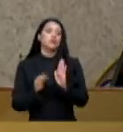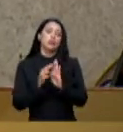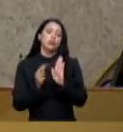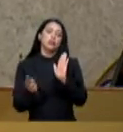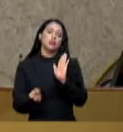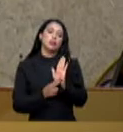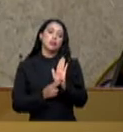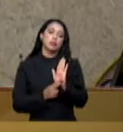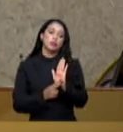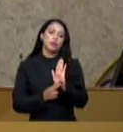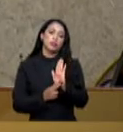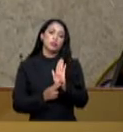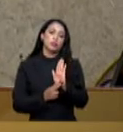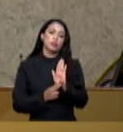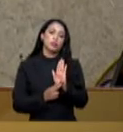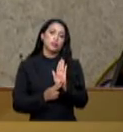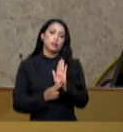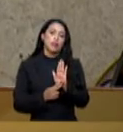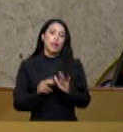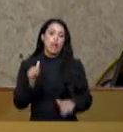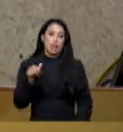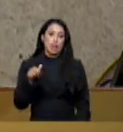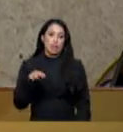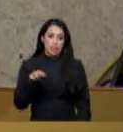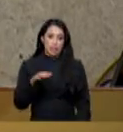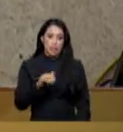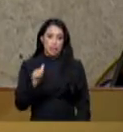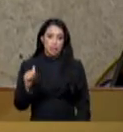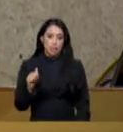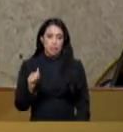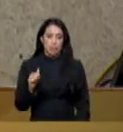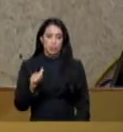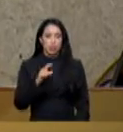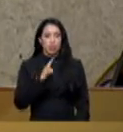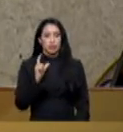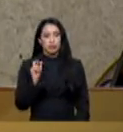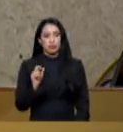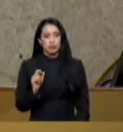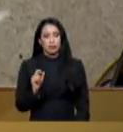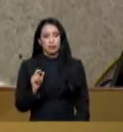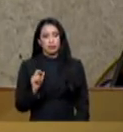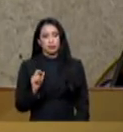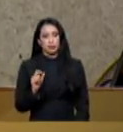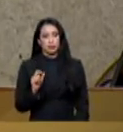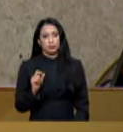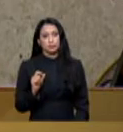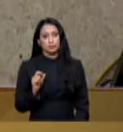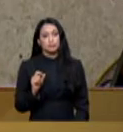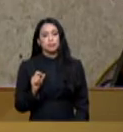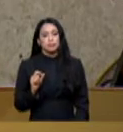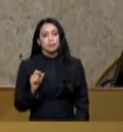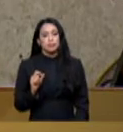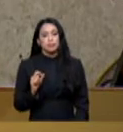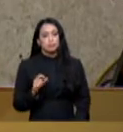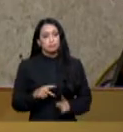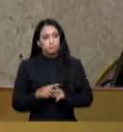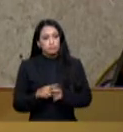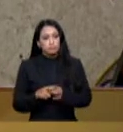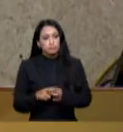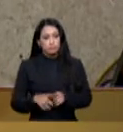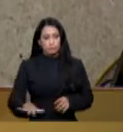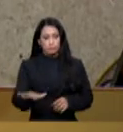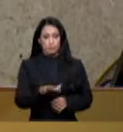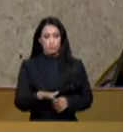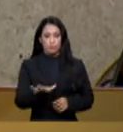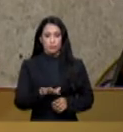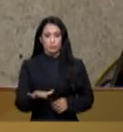norma. A Agência Nacional de Águas, que ontem foi muito referida, ela passa a regular o setor.